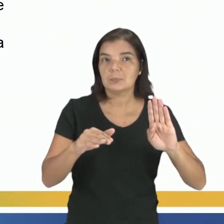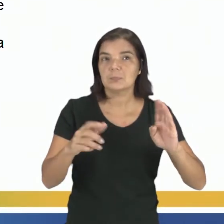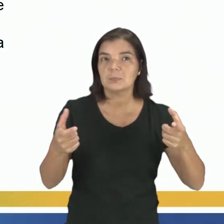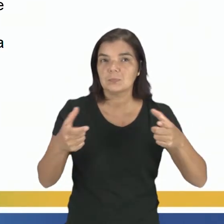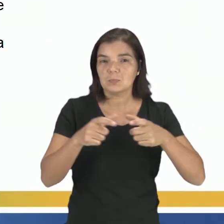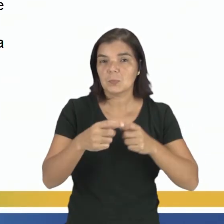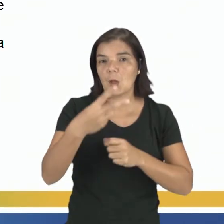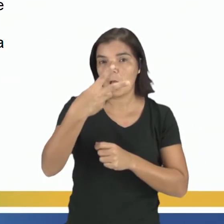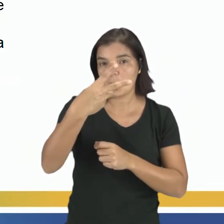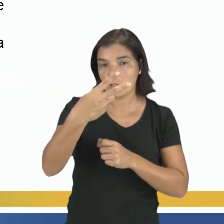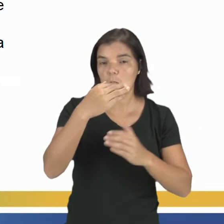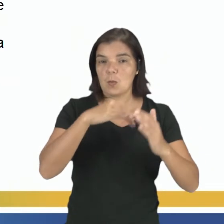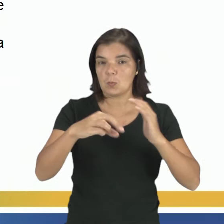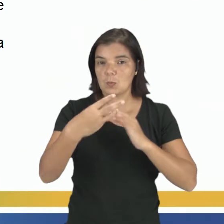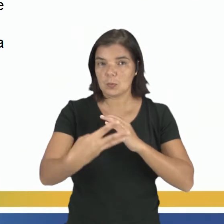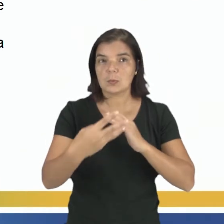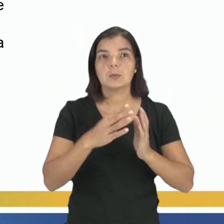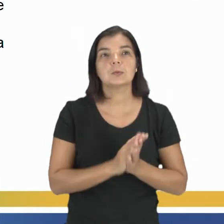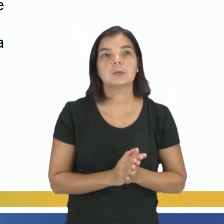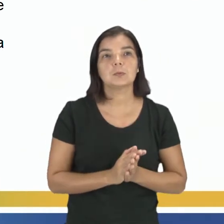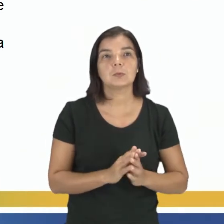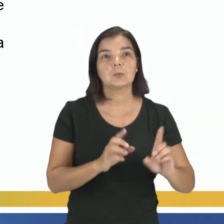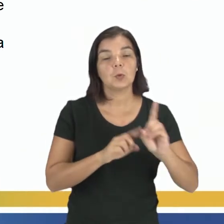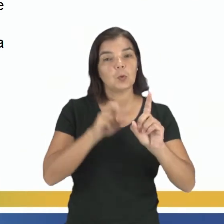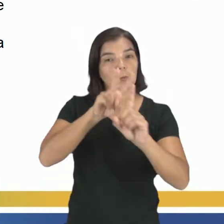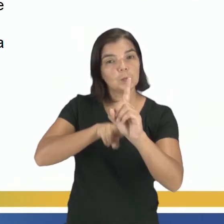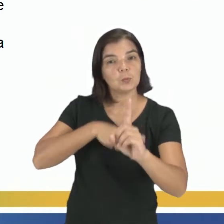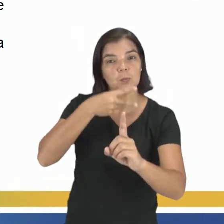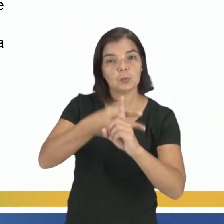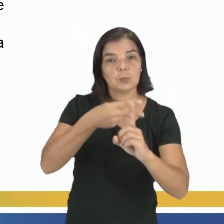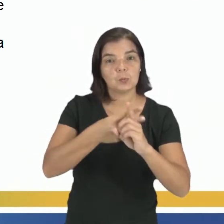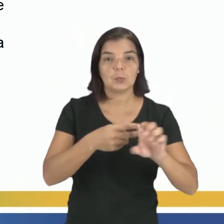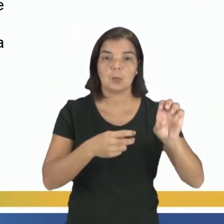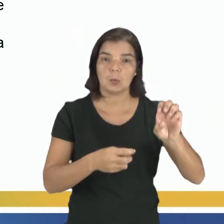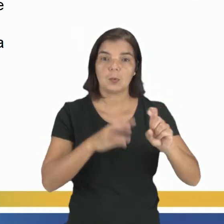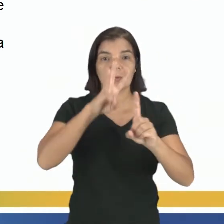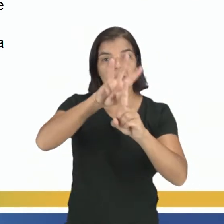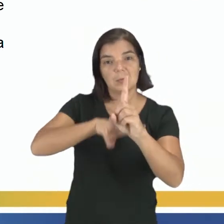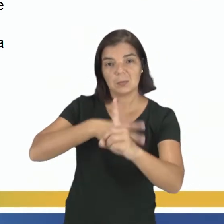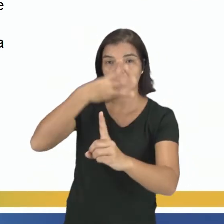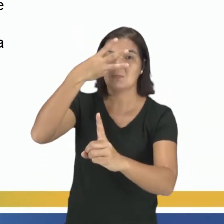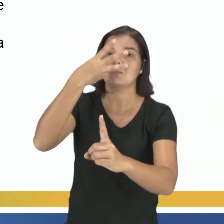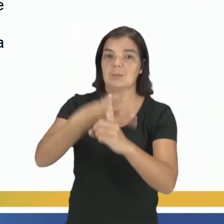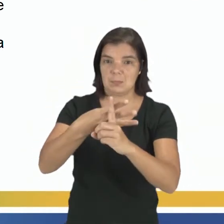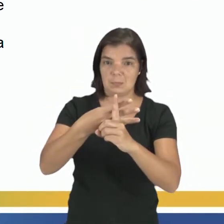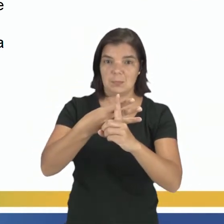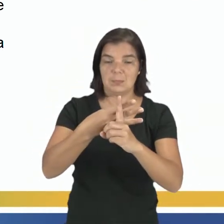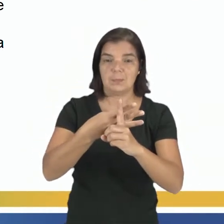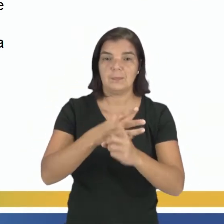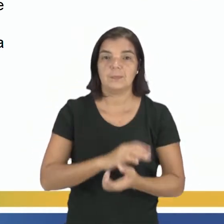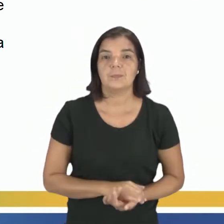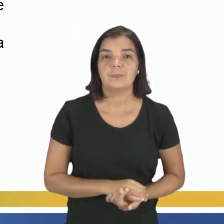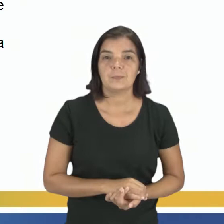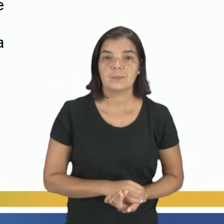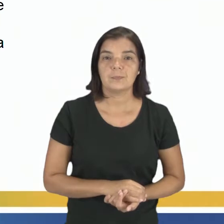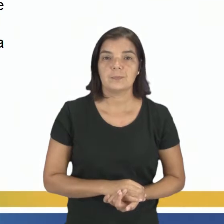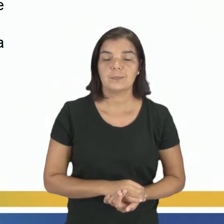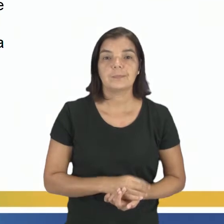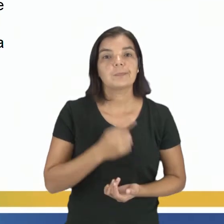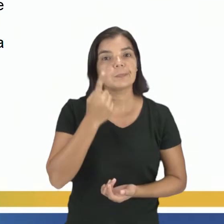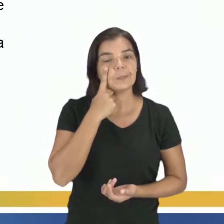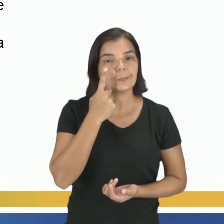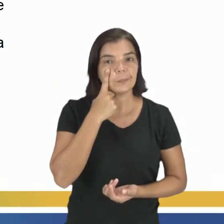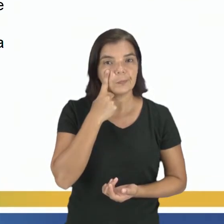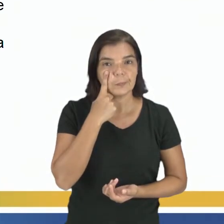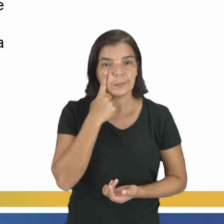a 2/3, D, duplicada e letra E, triplicada. Pessoal,